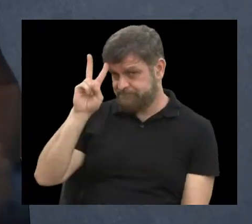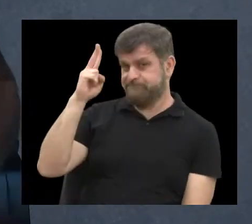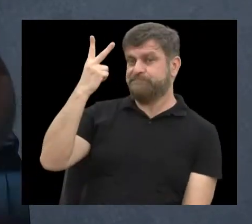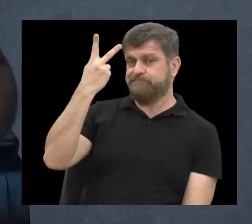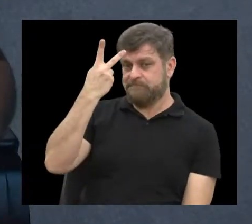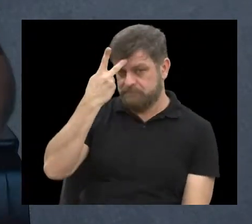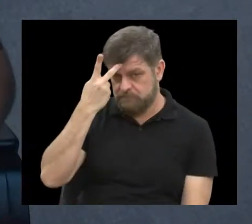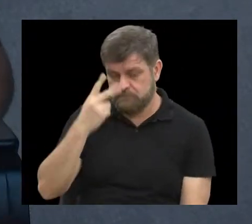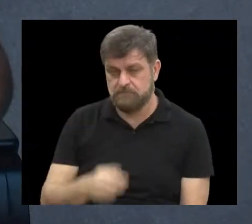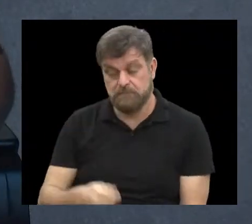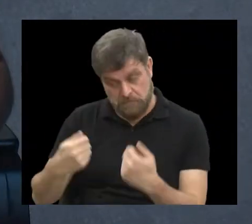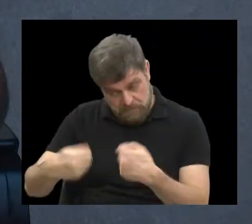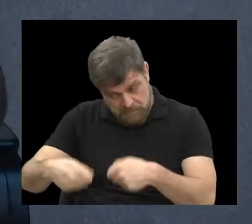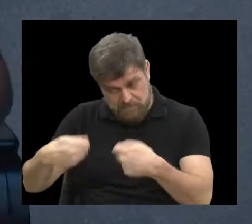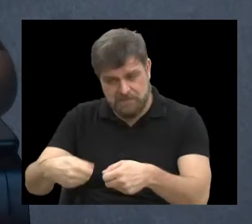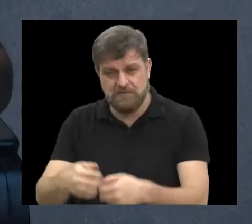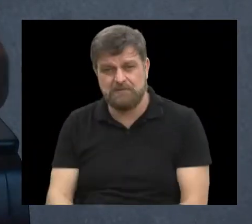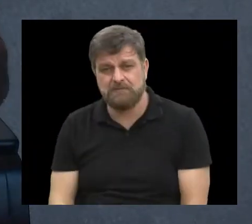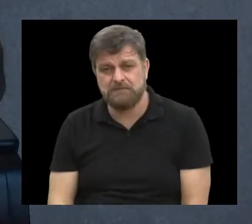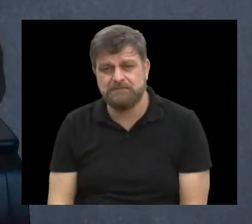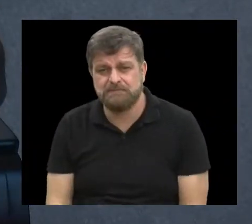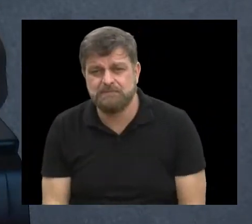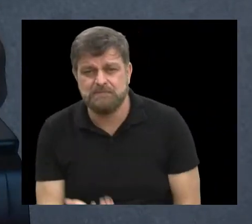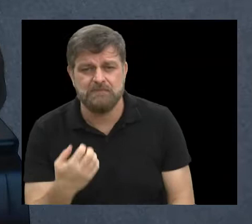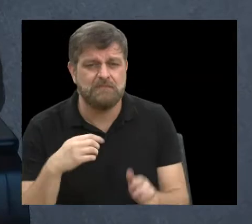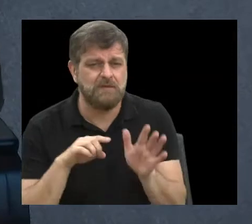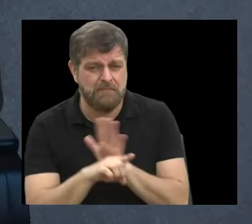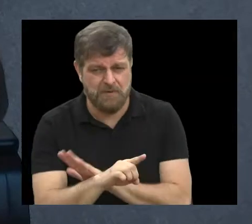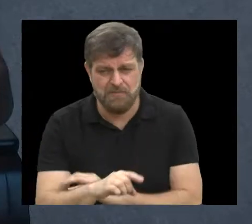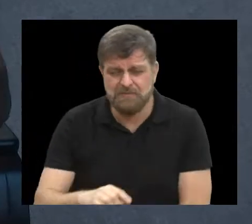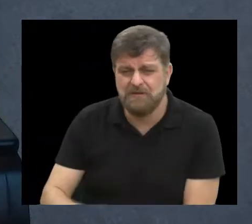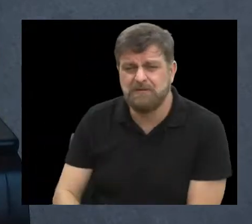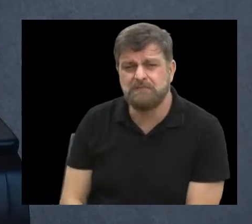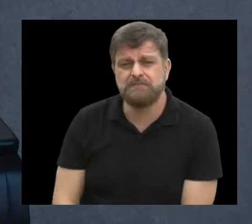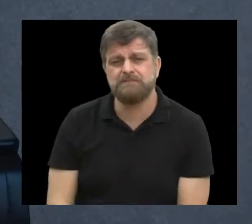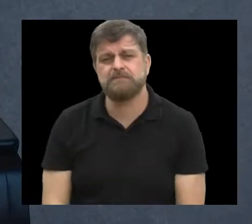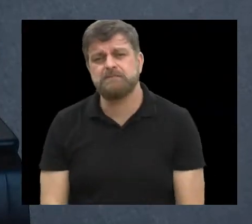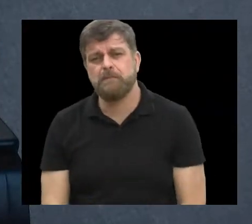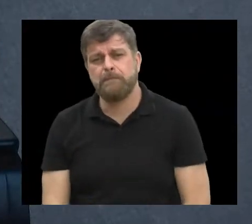repensar. Agora, eu queria saber, nos casos